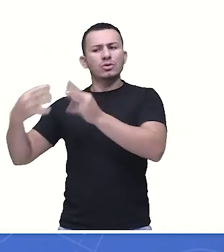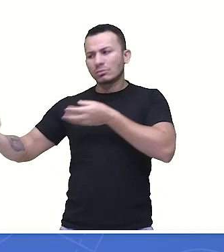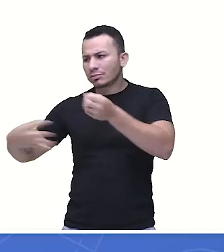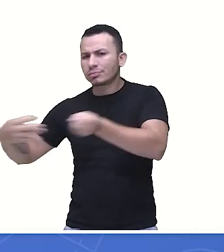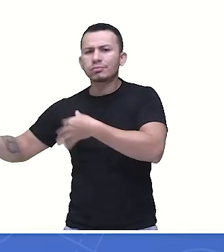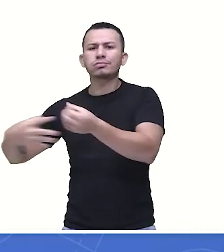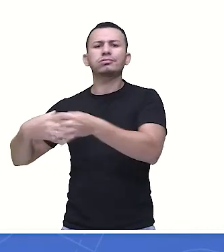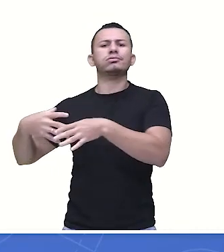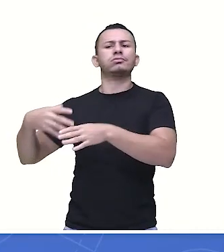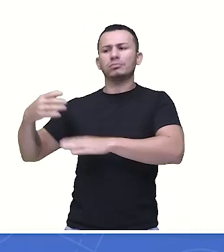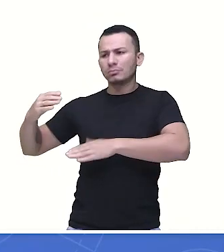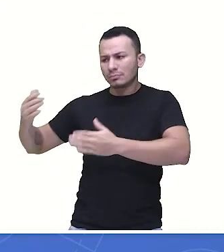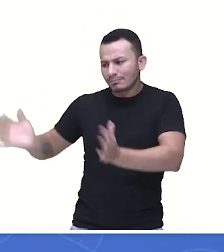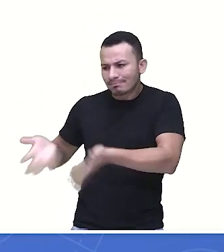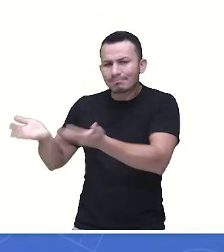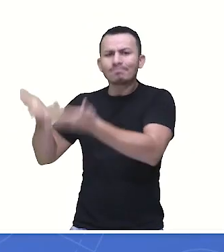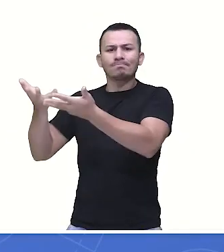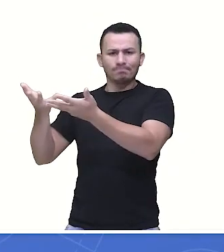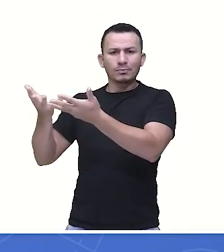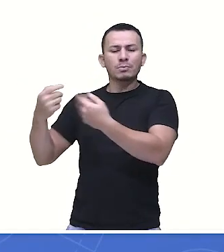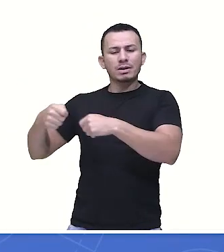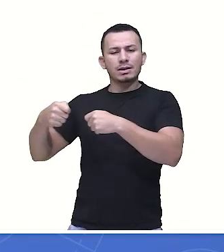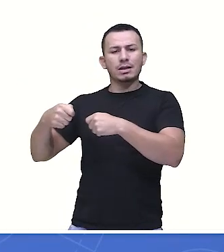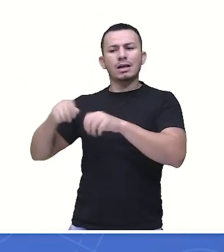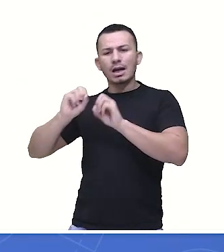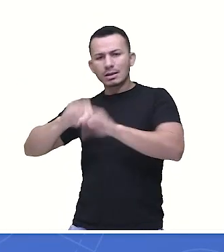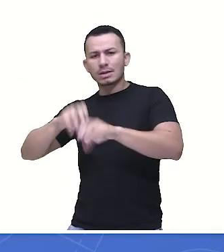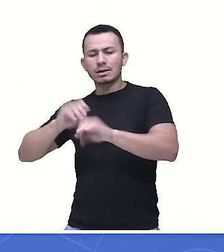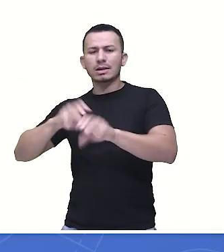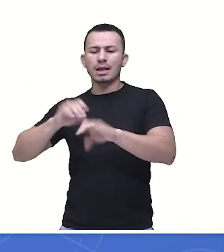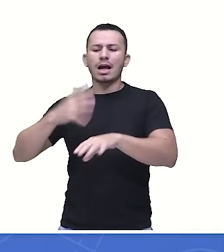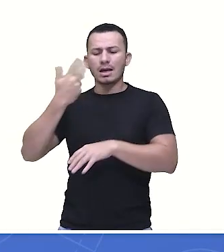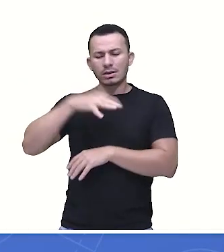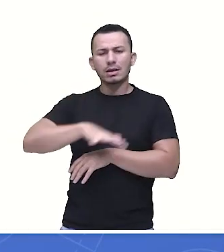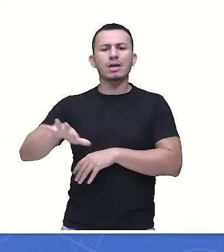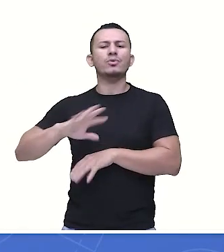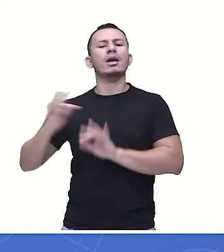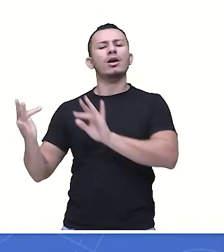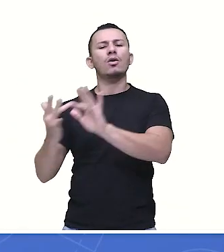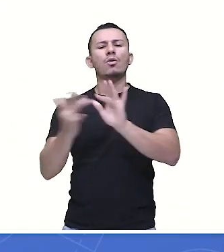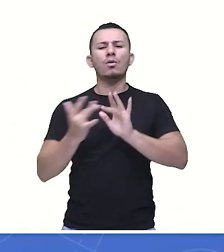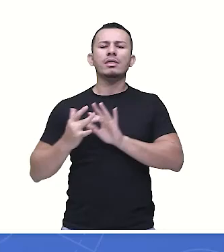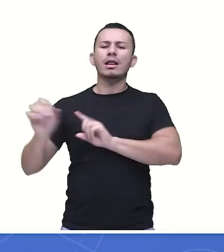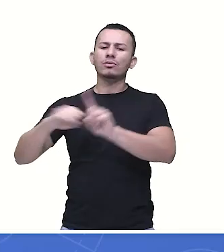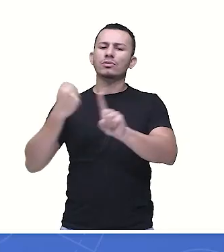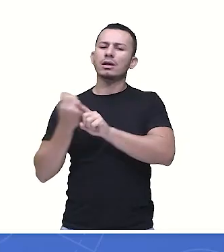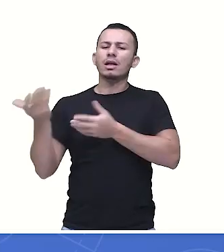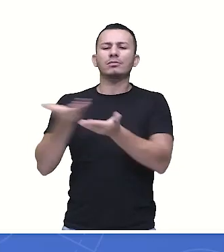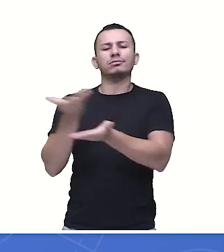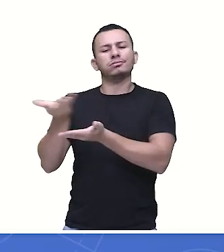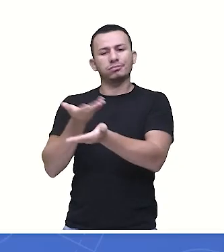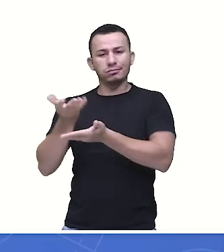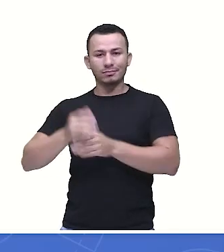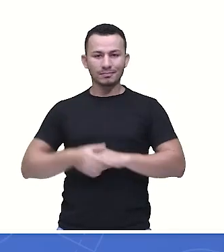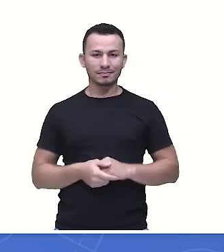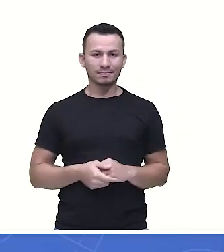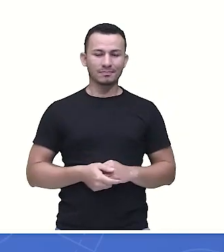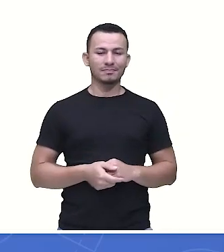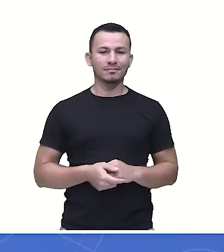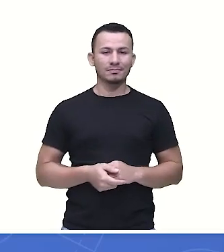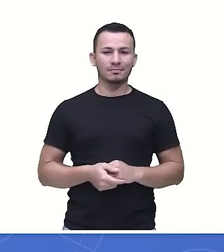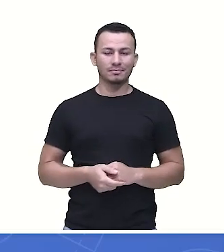preciso ensinar mais do que conhecimento, é preciso ensinar as crianças a conviver em sociedade, certo? Muito bem. Vamos,